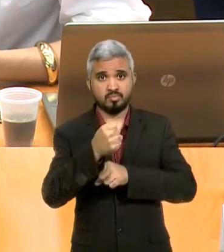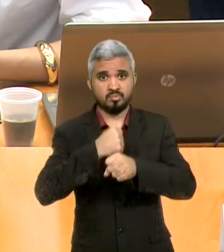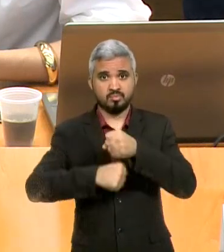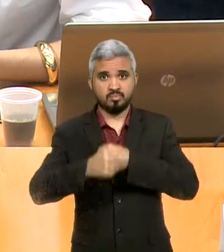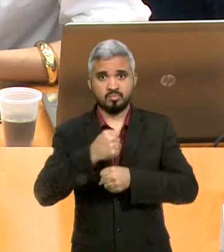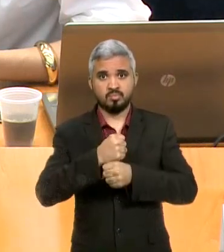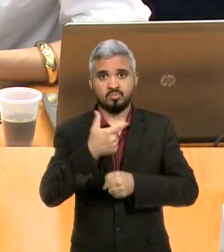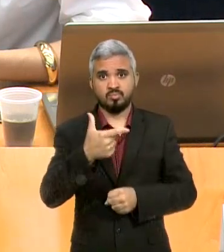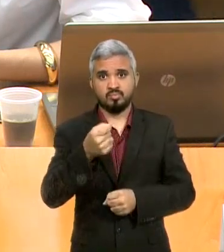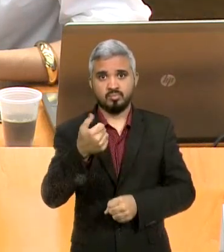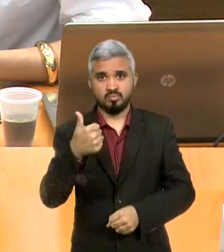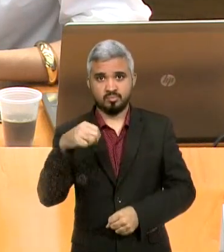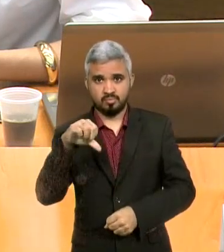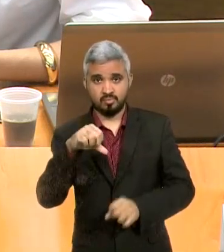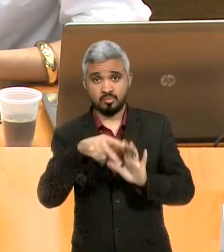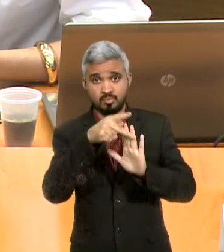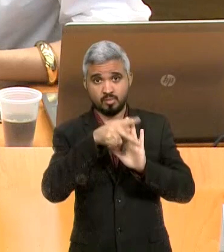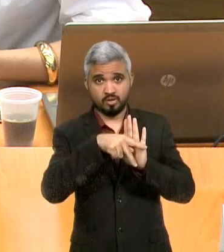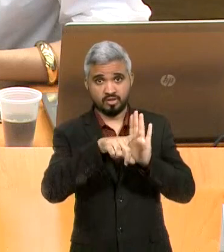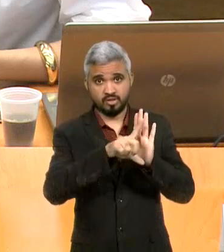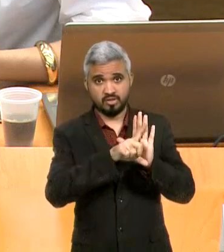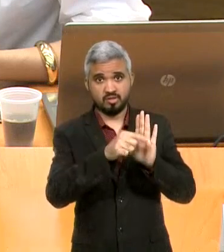002/2019, ao projeto de lei número